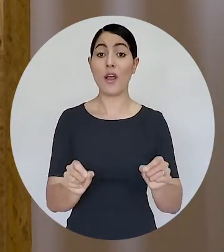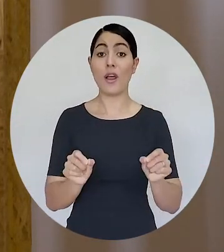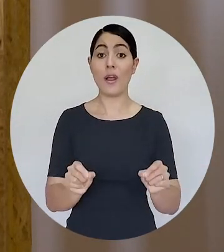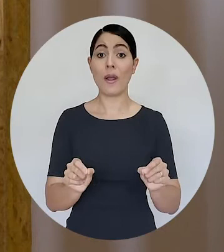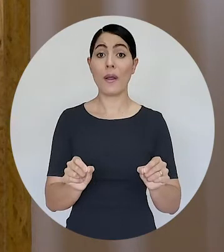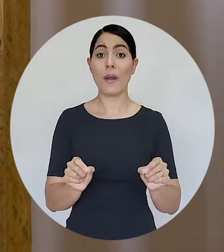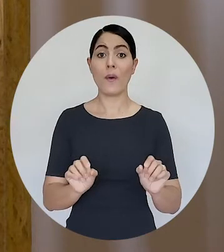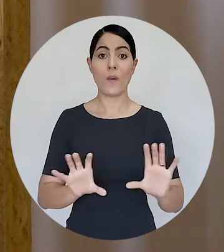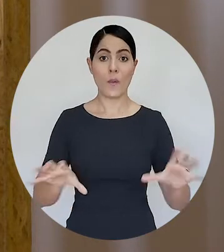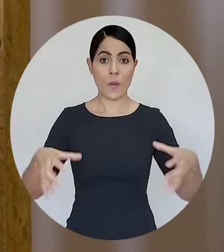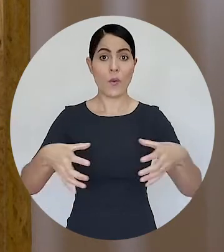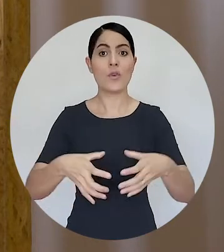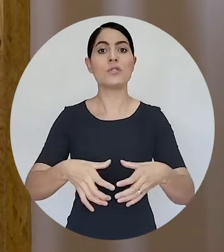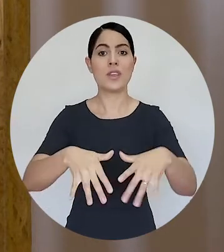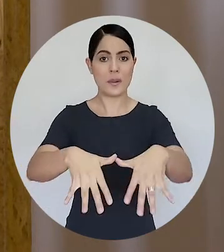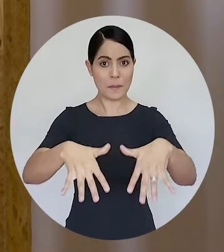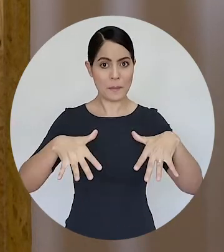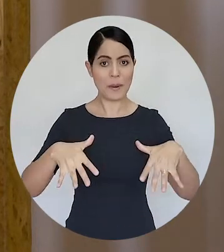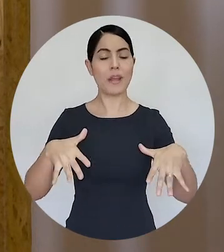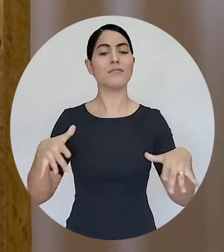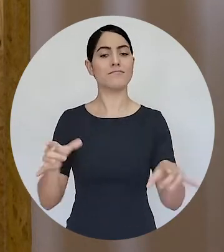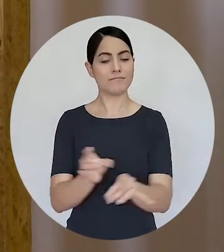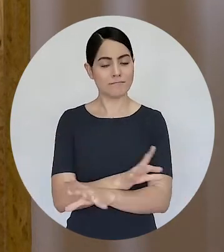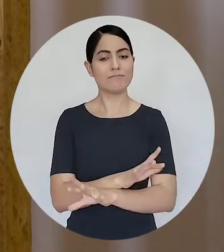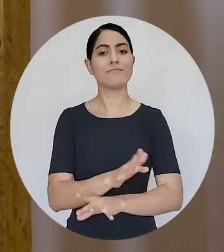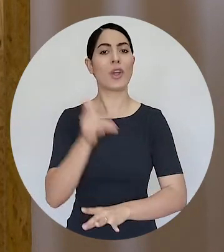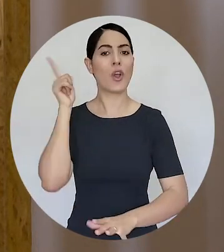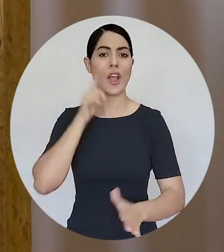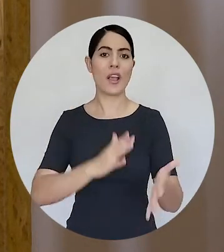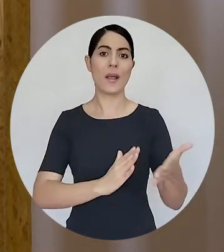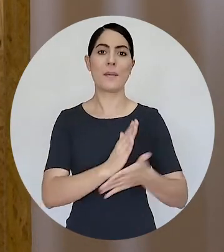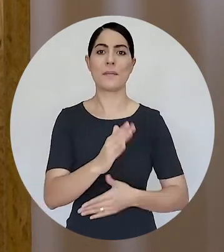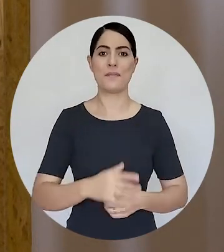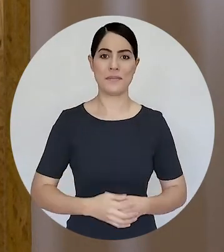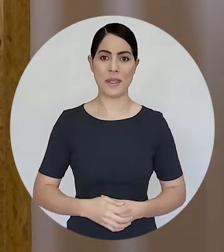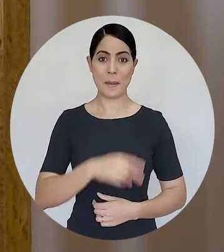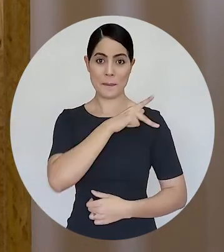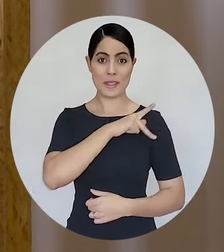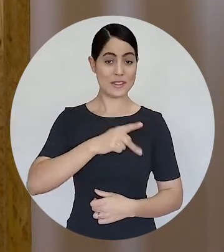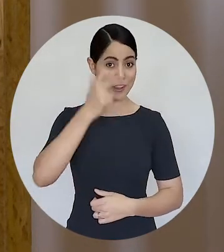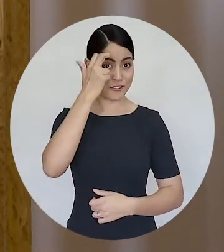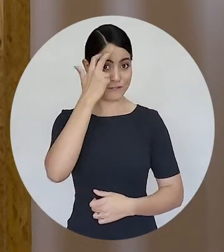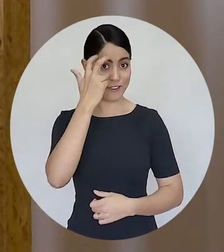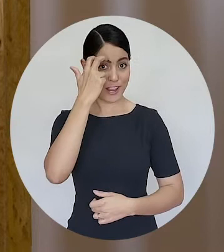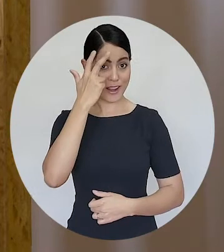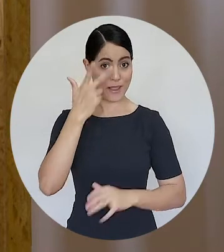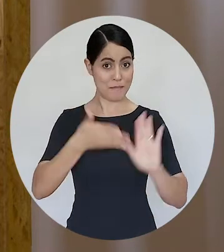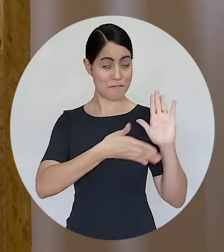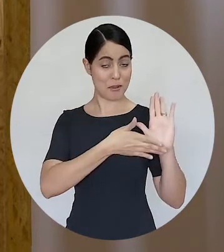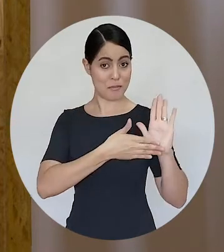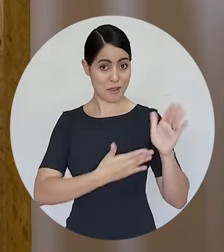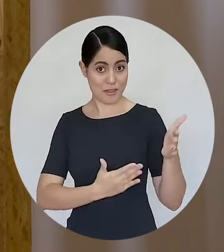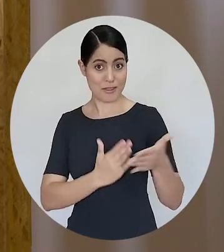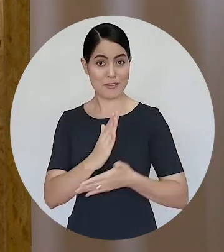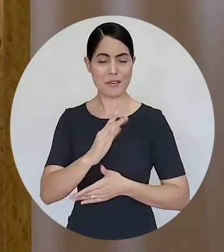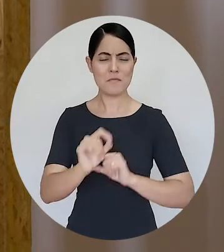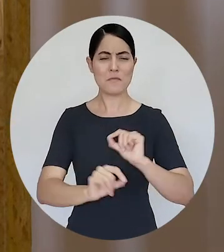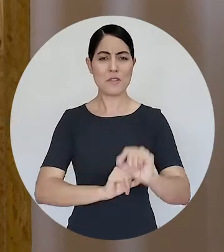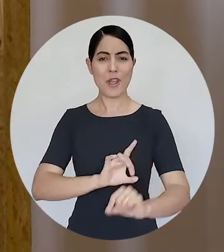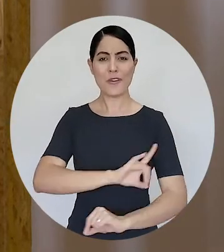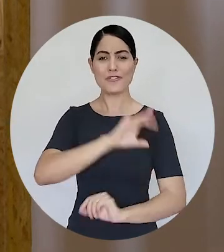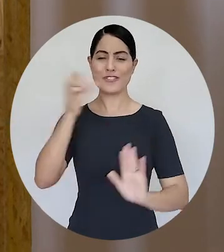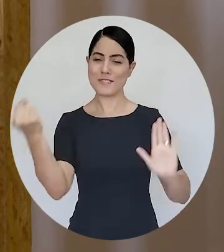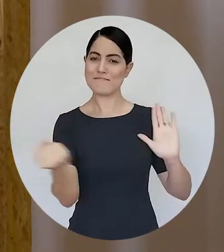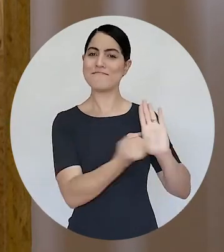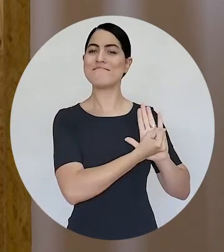aprovada pelo Conselho Pleno da OAB. Para o presidente da Ordem, Felipe Santa Cruz, a aprovação da proposta